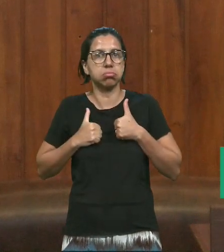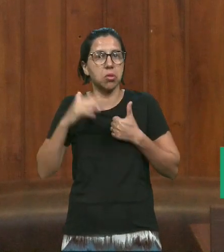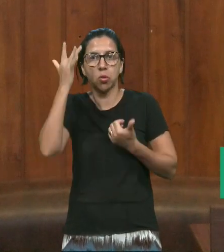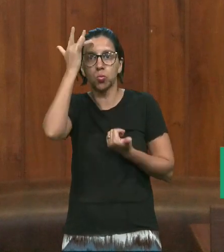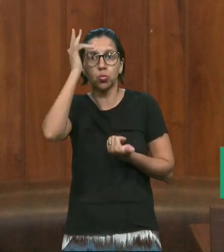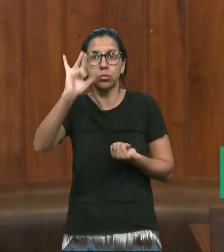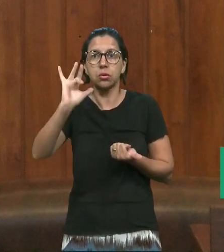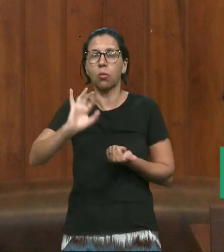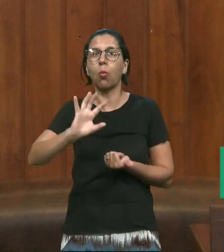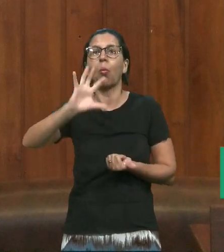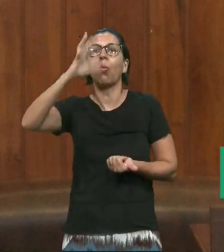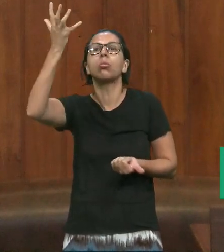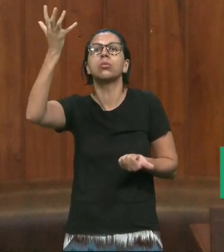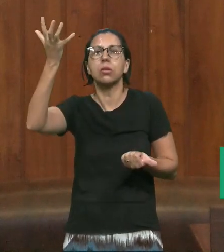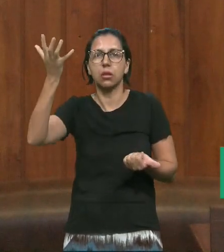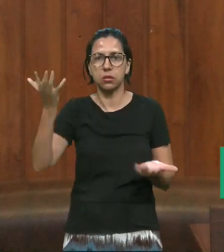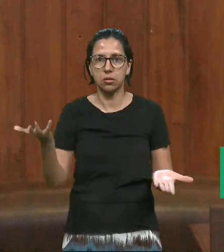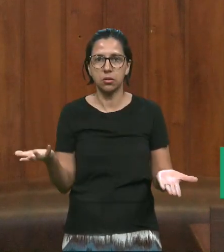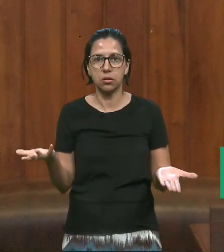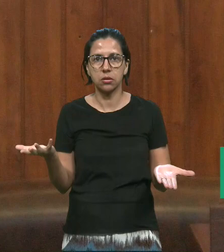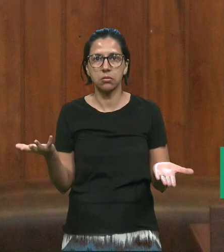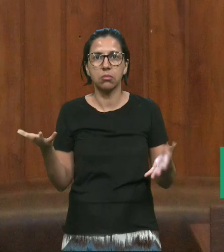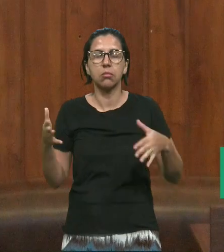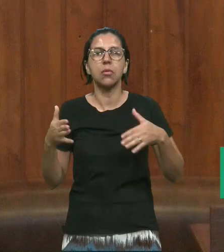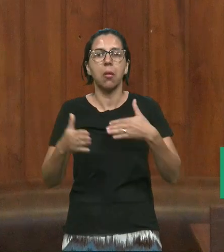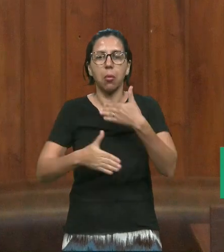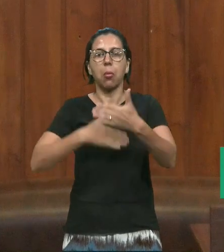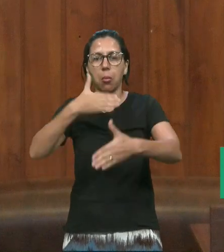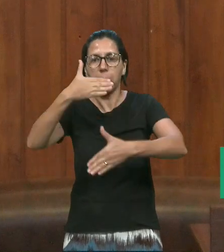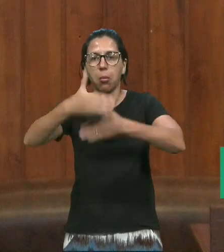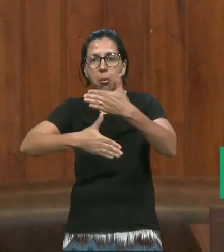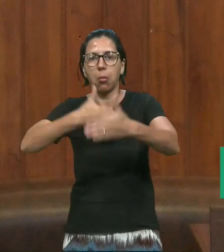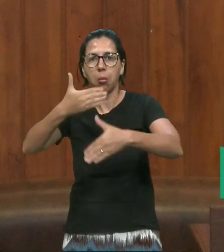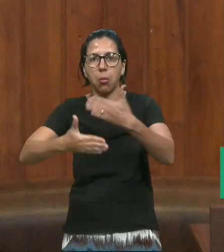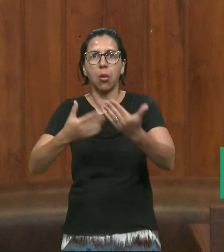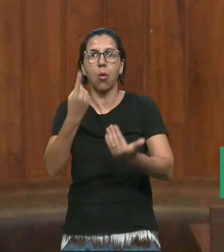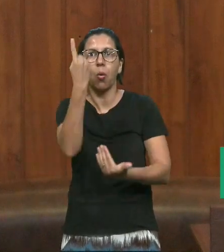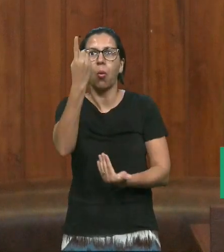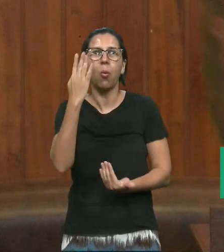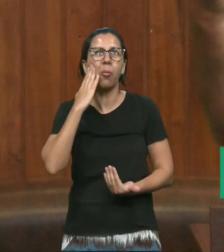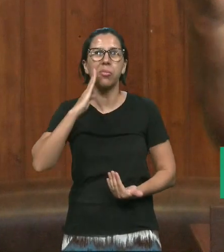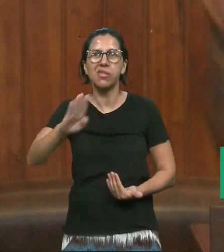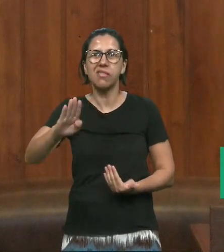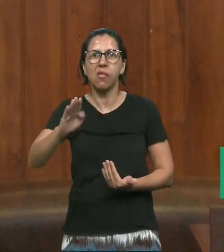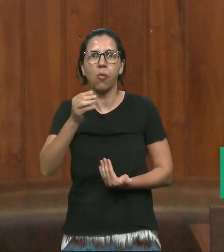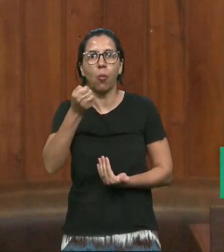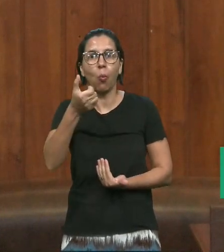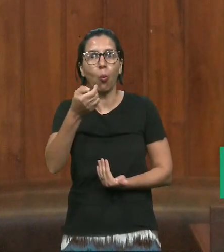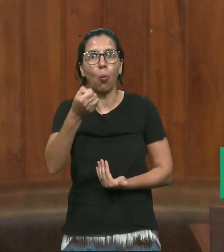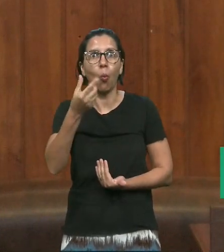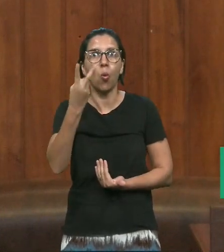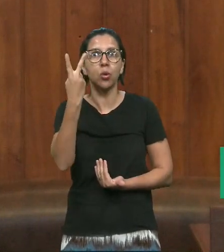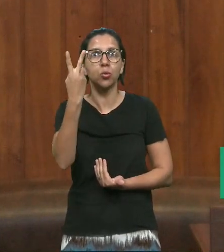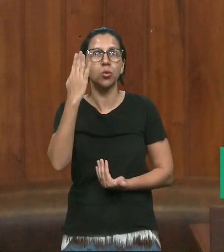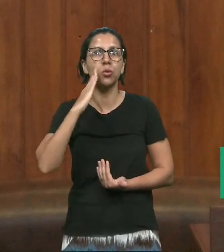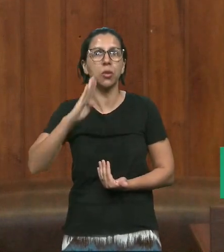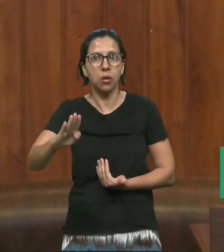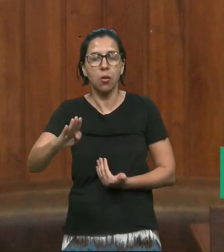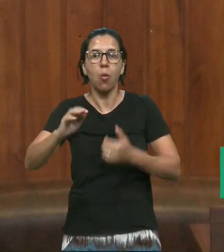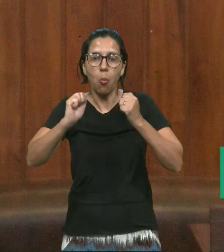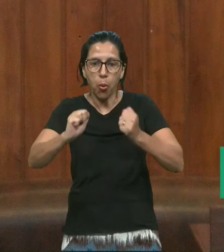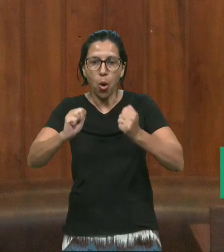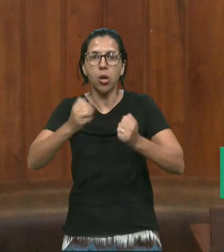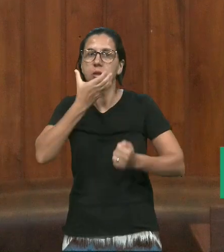acontece. Até quando vai ficar isso? 1,5 bilhão, pode chegar a 2 bilhões até o final do mandato dele, que é dia 31